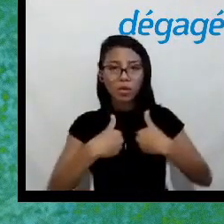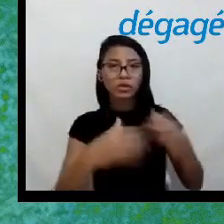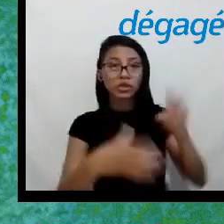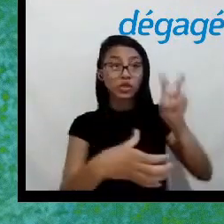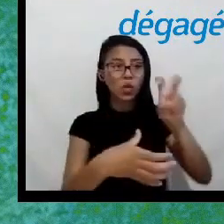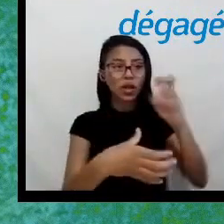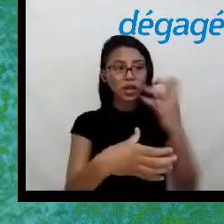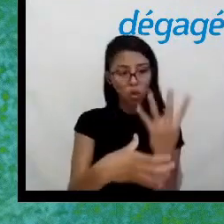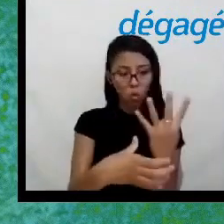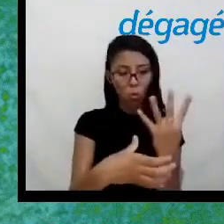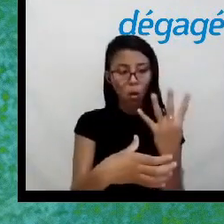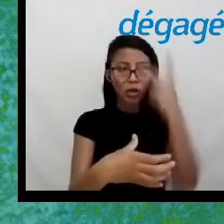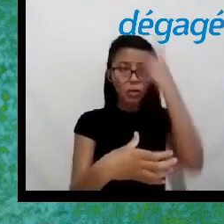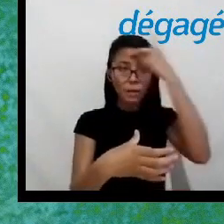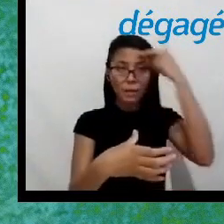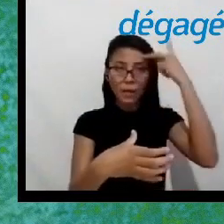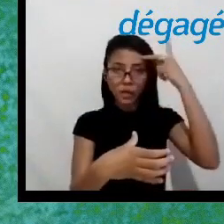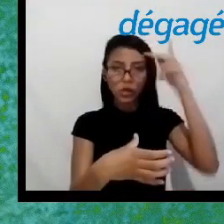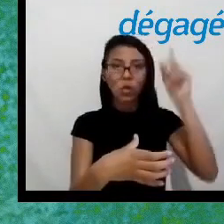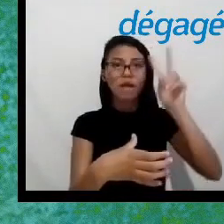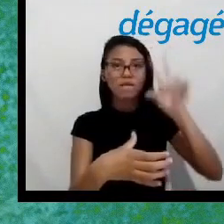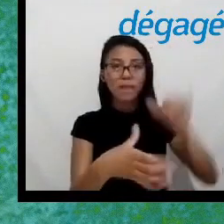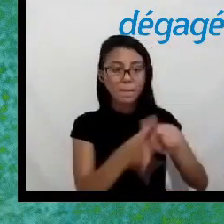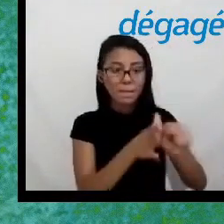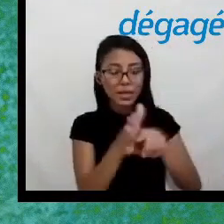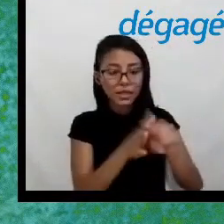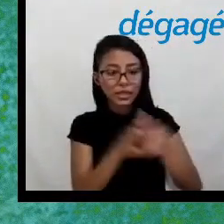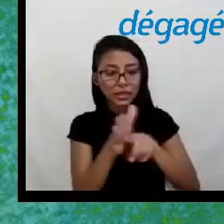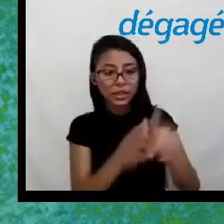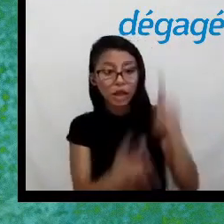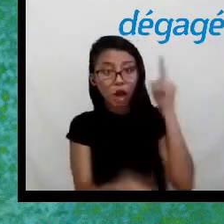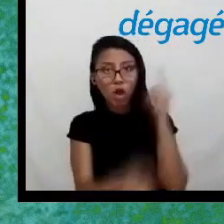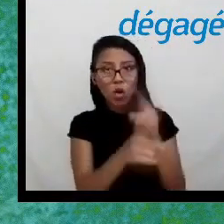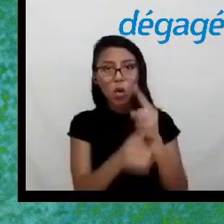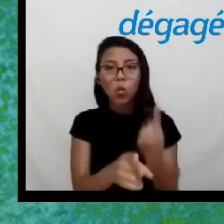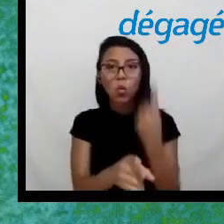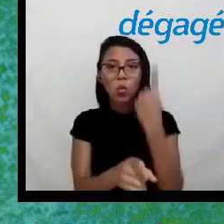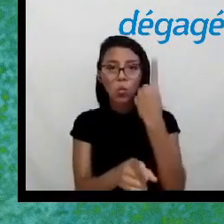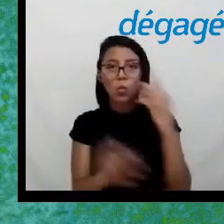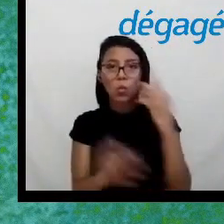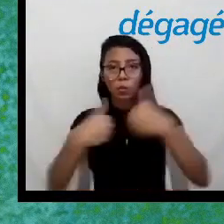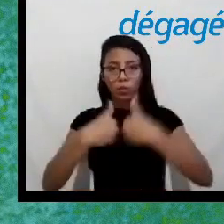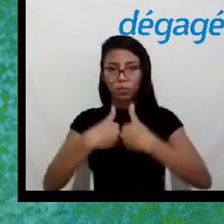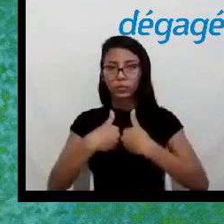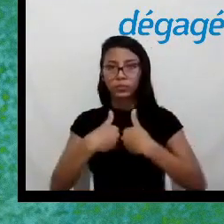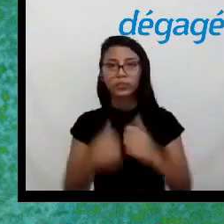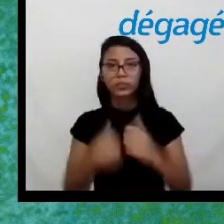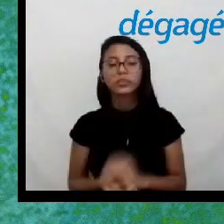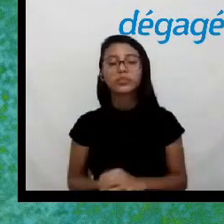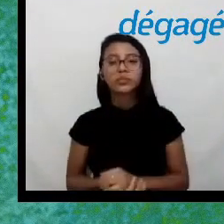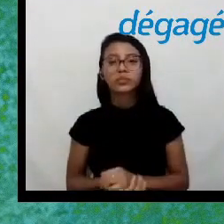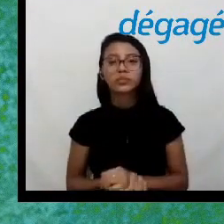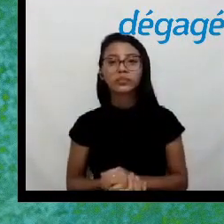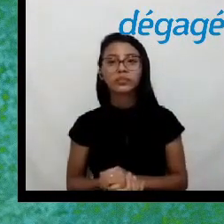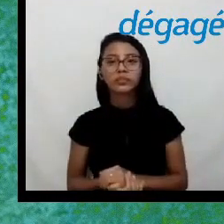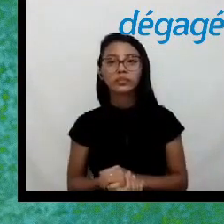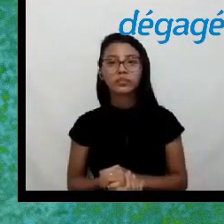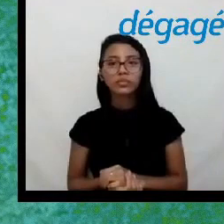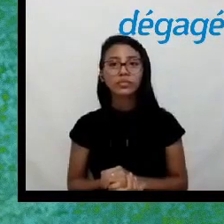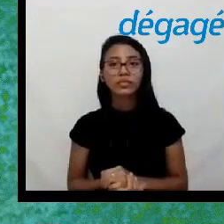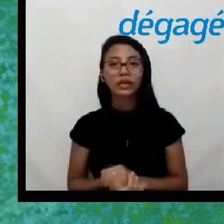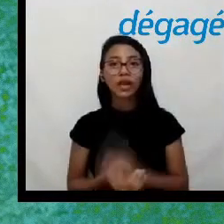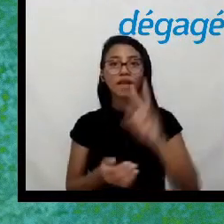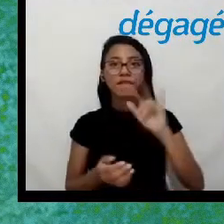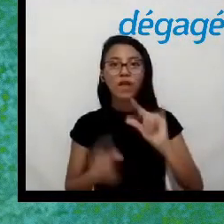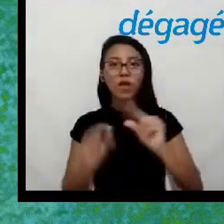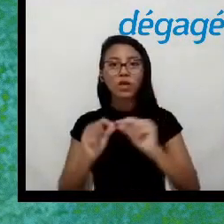é mais ou menos um perfil mundial. O aumento da prevalência é de quase 10% a